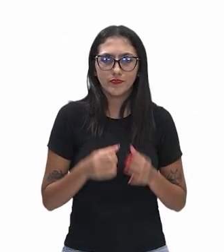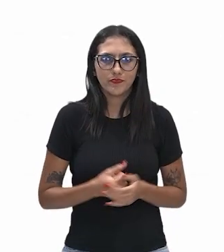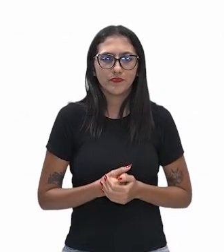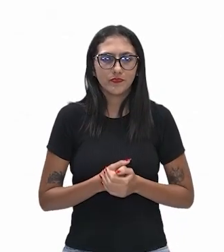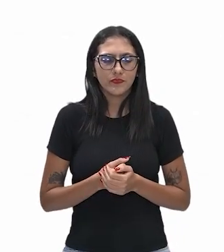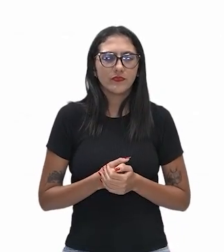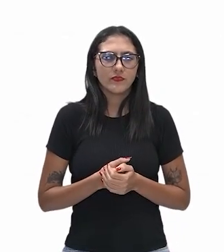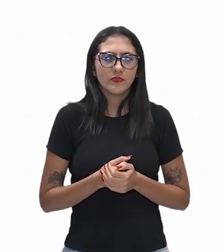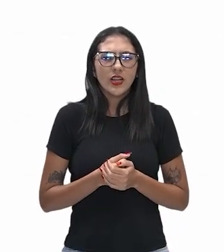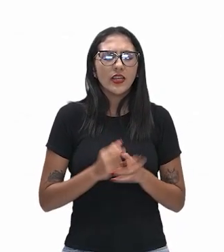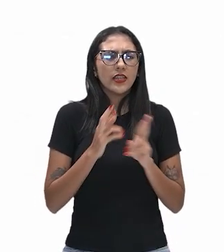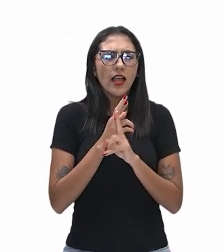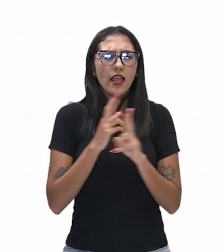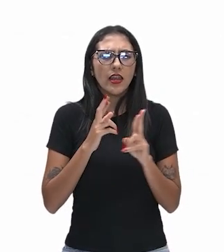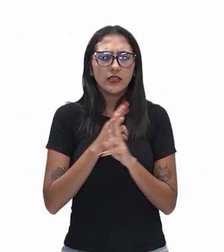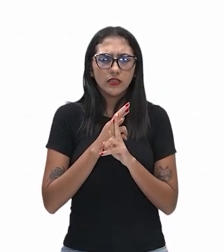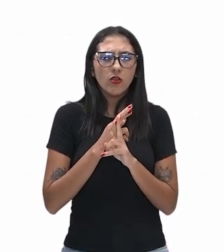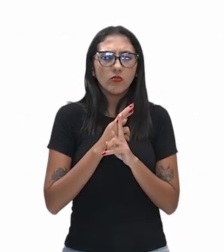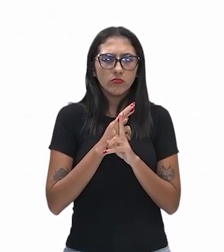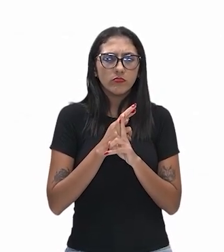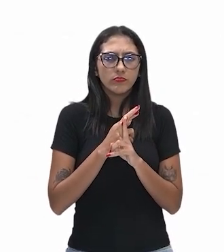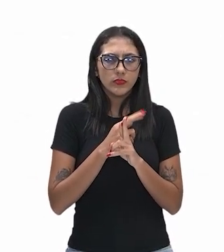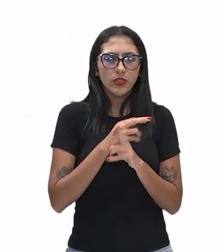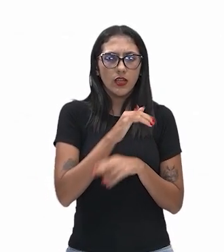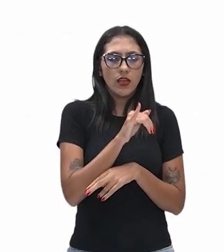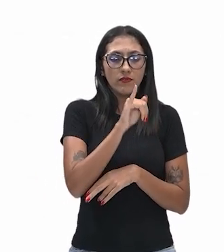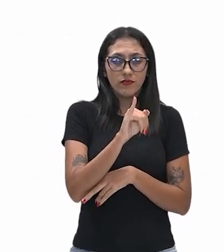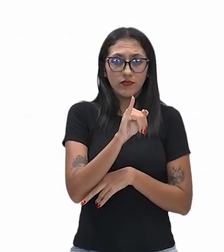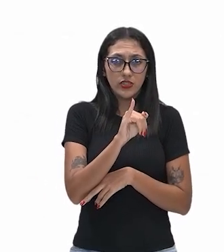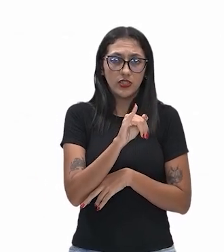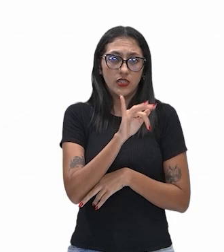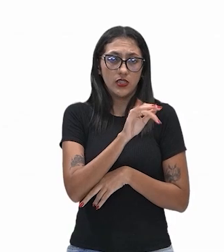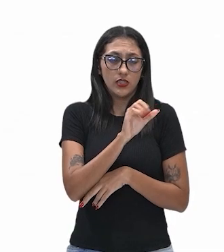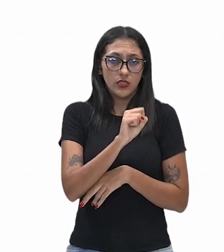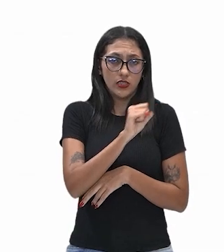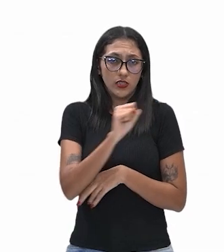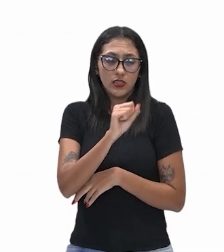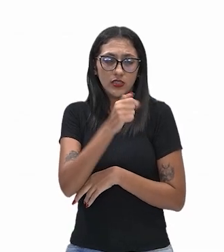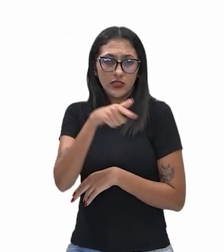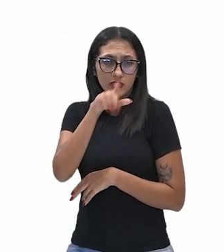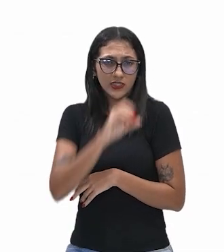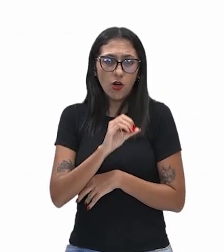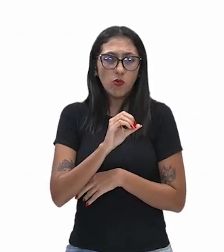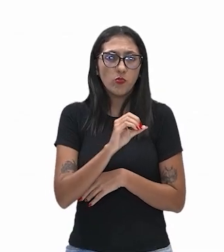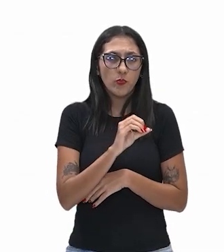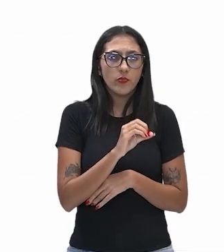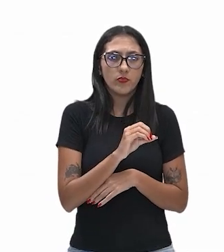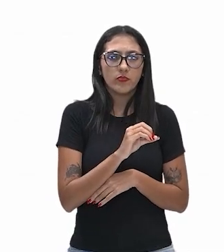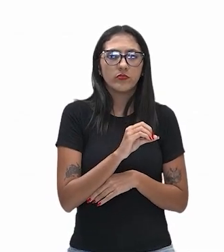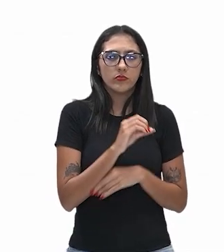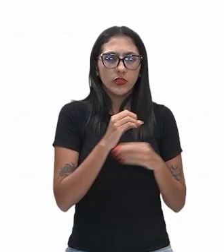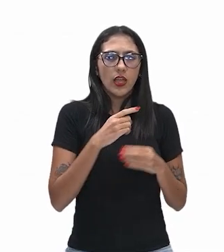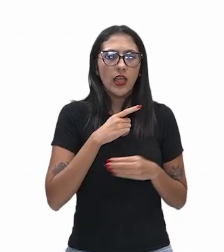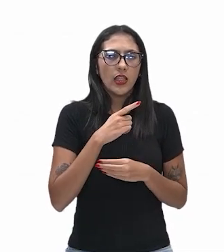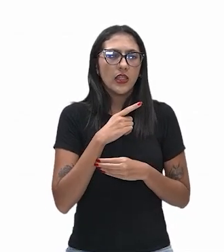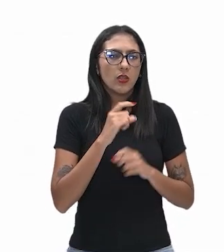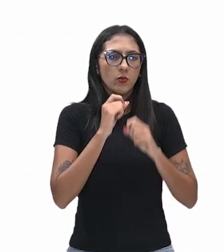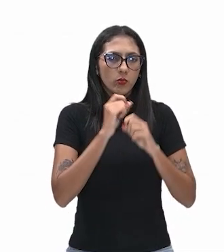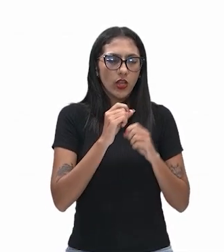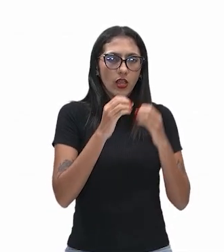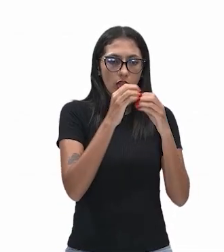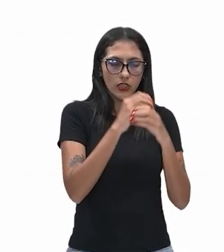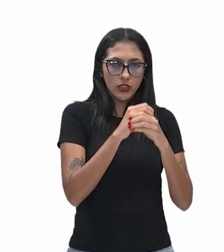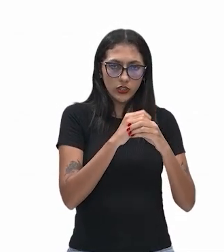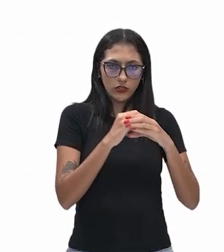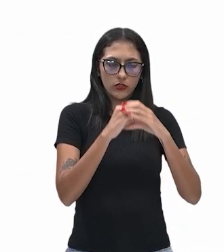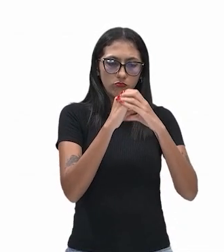fundir. Na fissão, a gente vai quebrar. Na fusão, a gente vai fundir, a gente vai juntar. Tá? Como, por exemplo, hidrogênio para